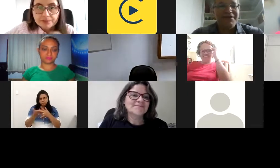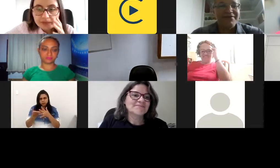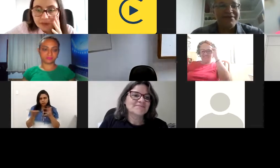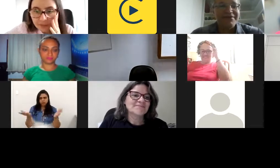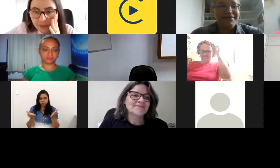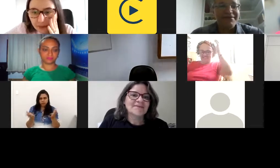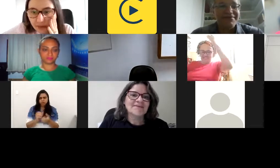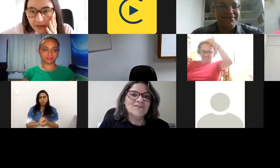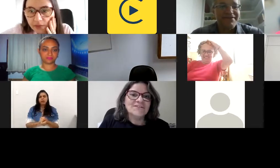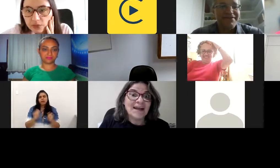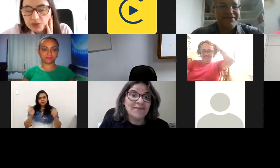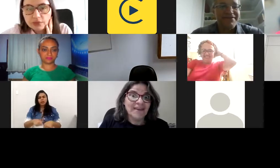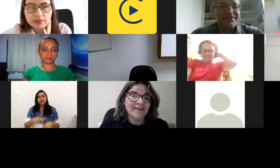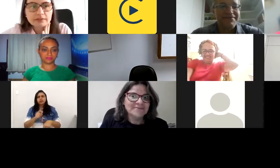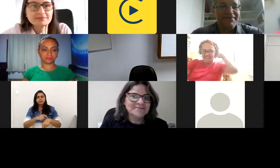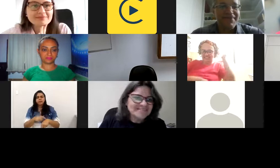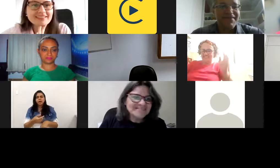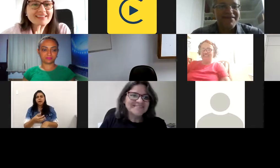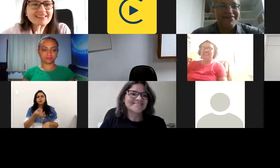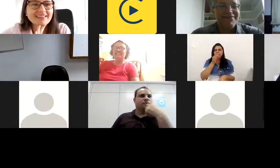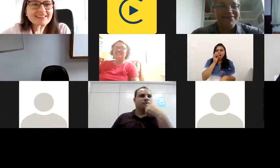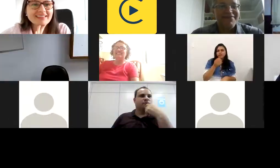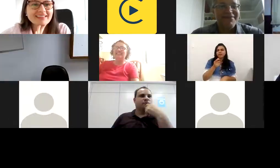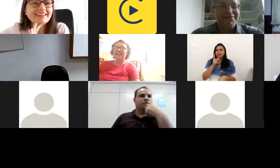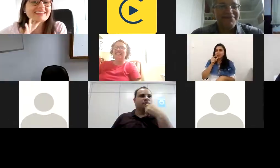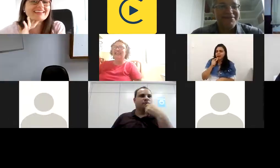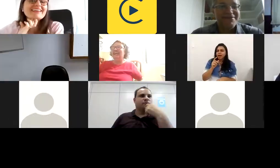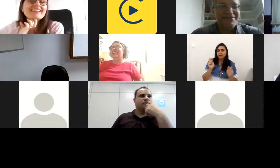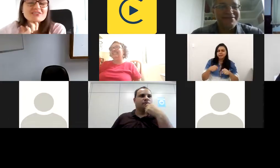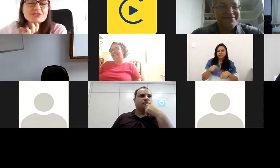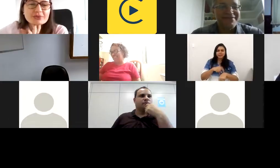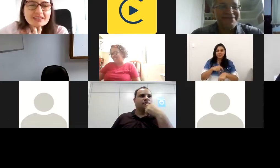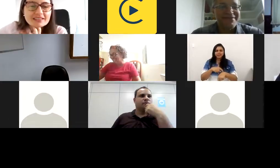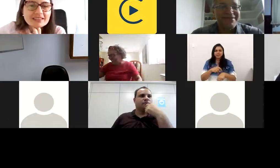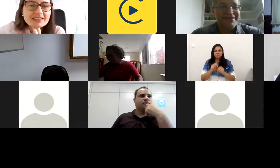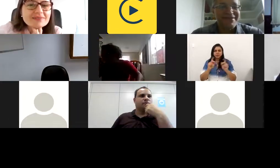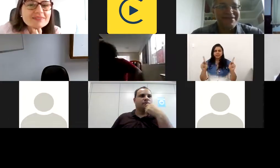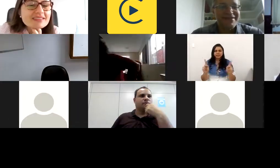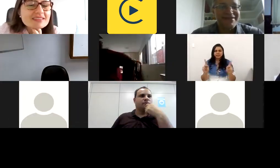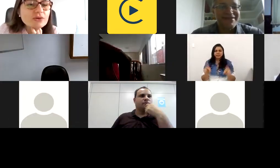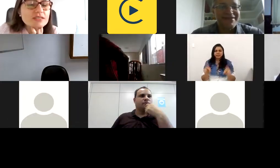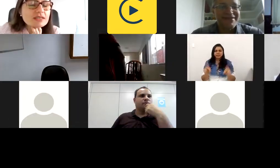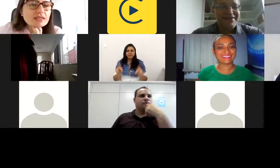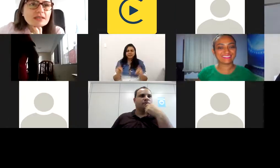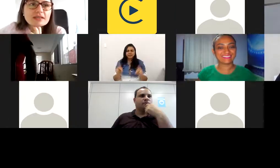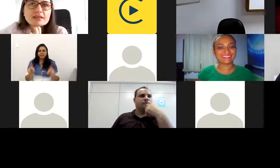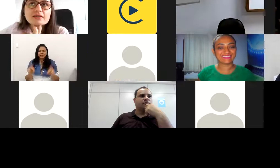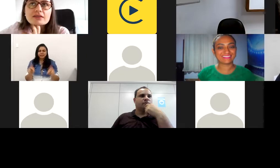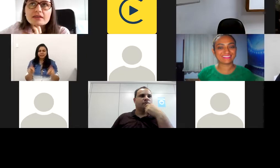tomar água, né? Vou fazer um café. Olha o convite. Júlia, você